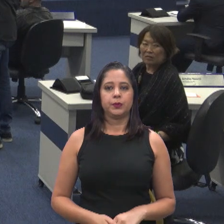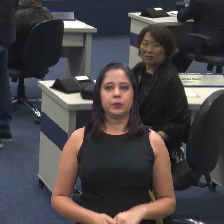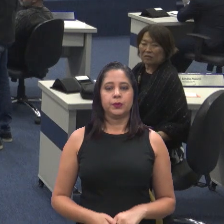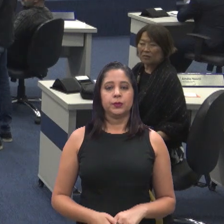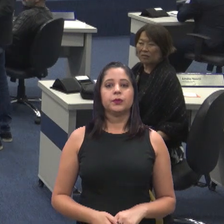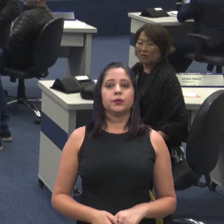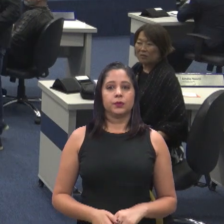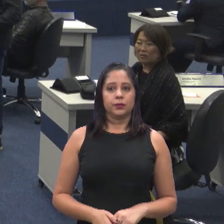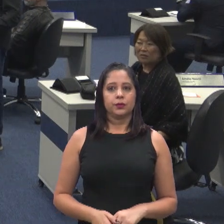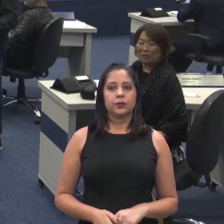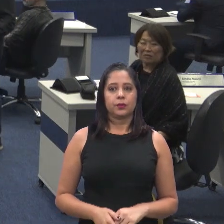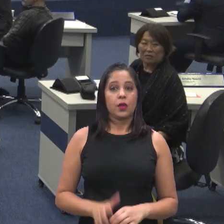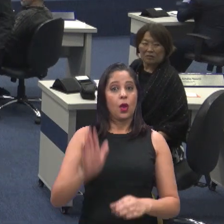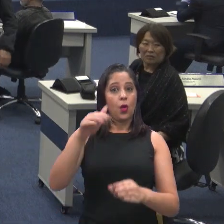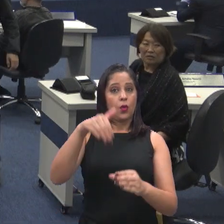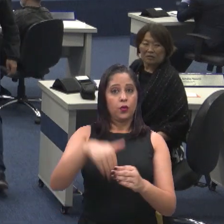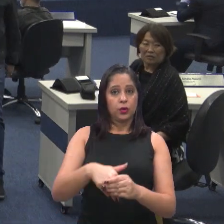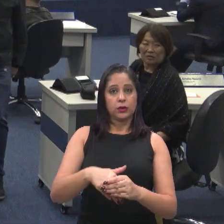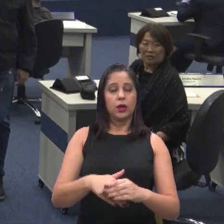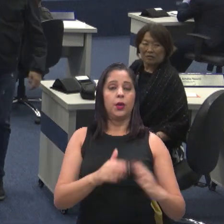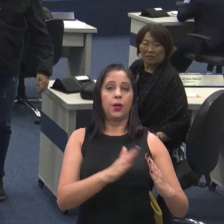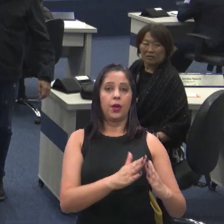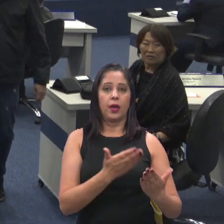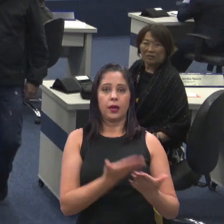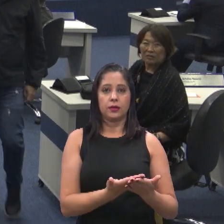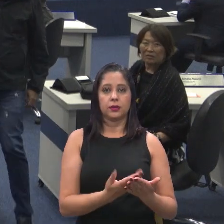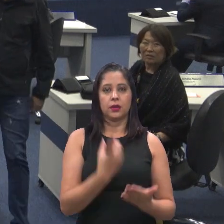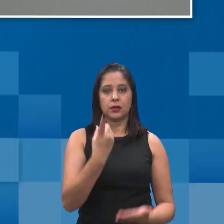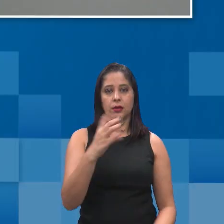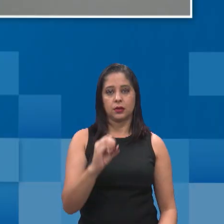Em votação, requerimento de número